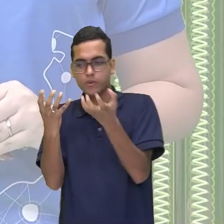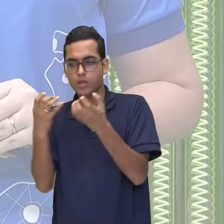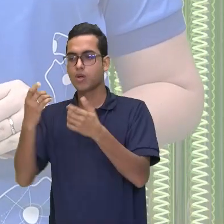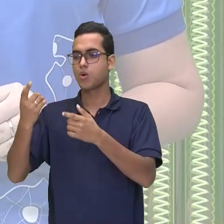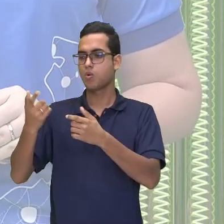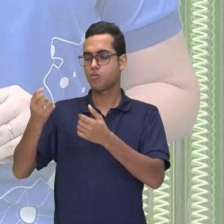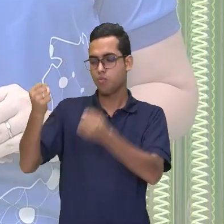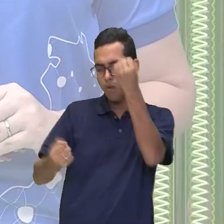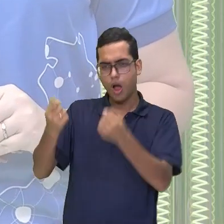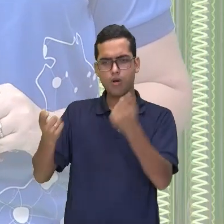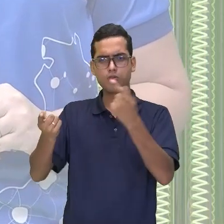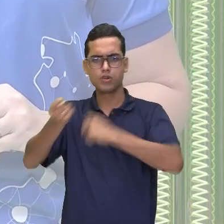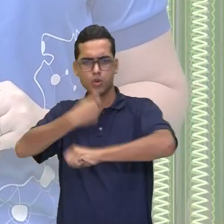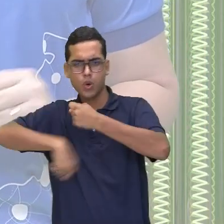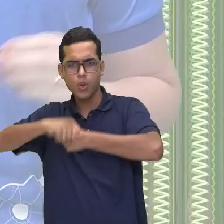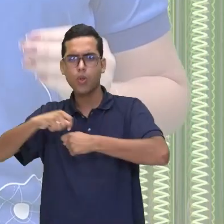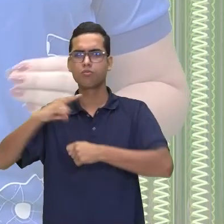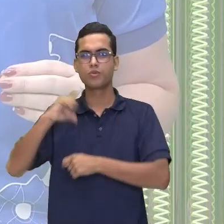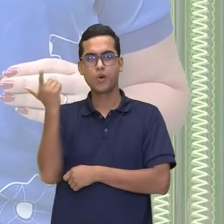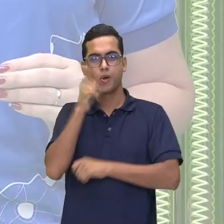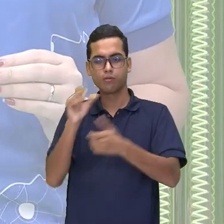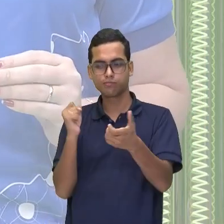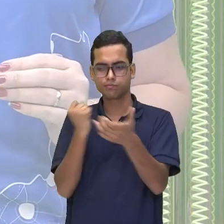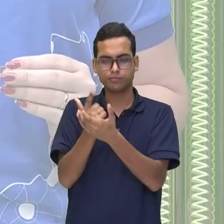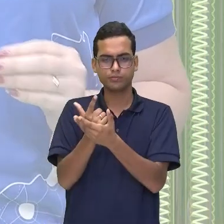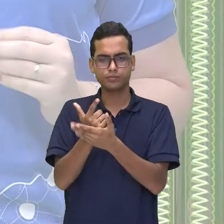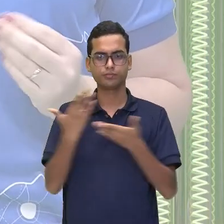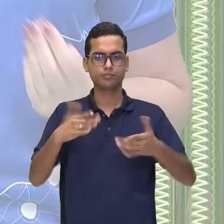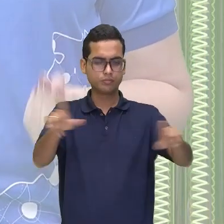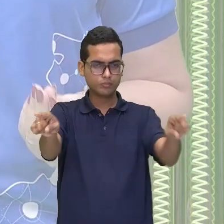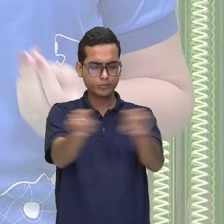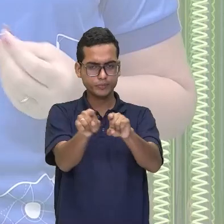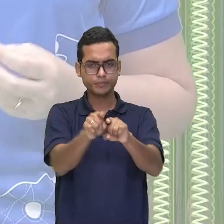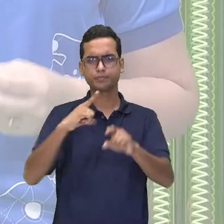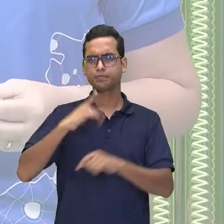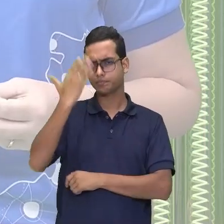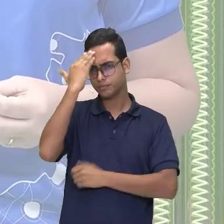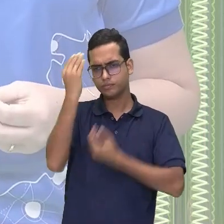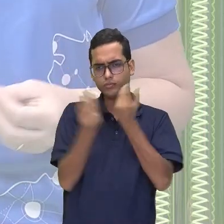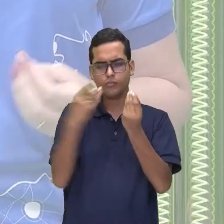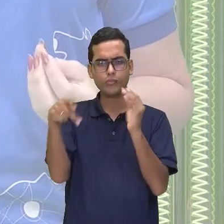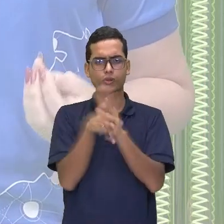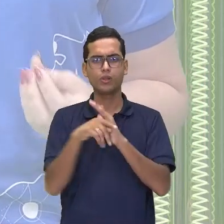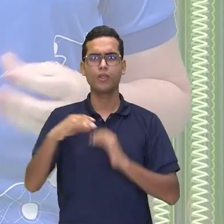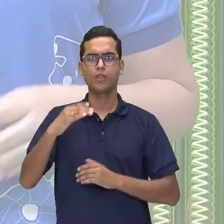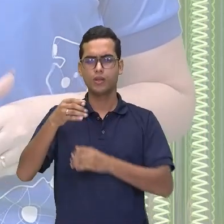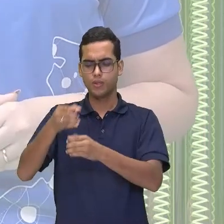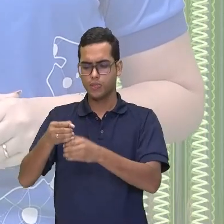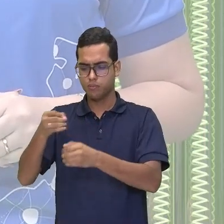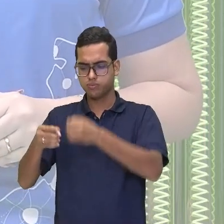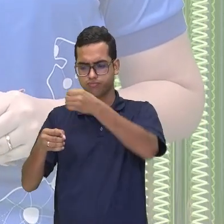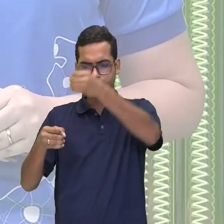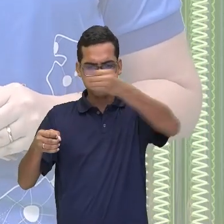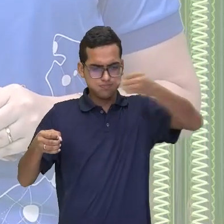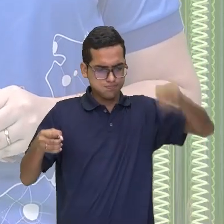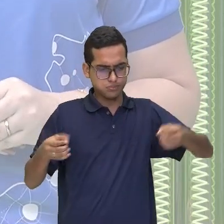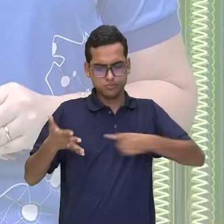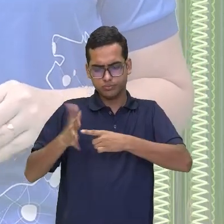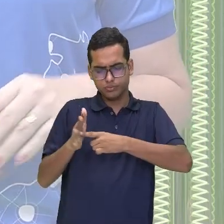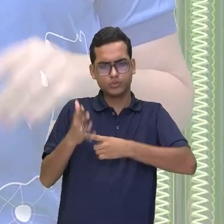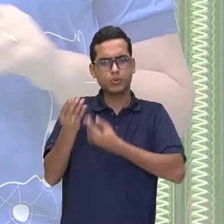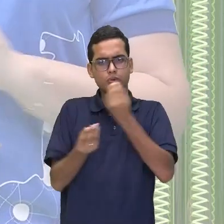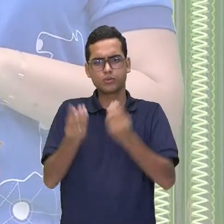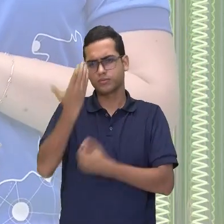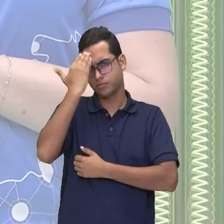seu tão sonhado carro, né? E a gente vai entender melhor sobre essa questão aí de cilindros, né, dentro de um motor.